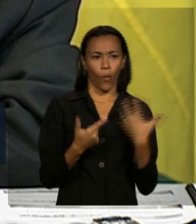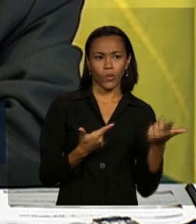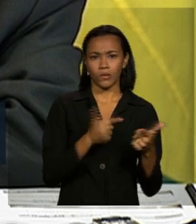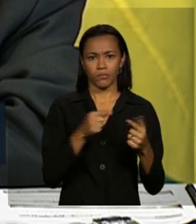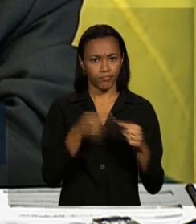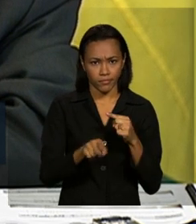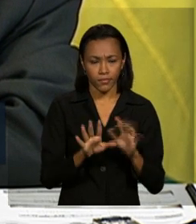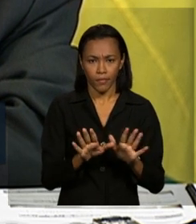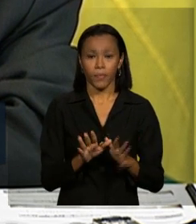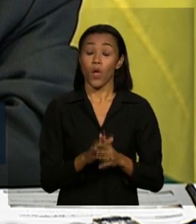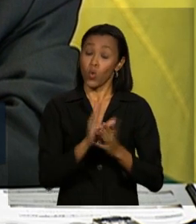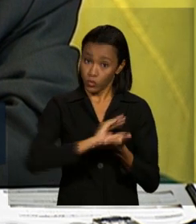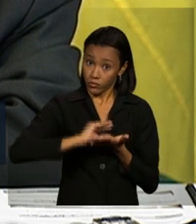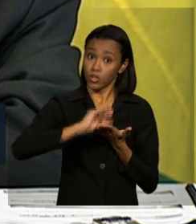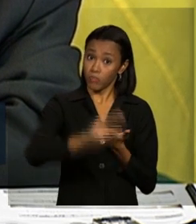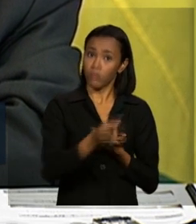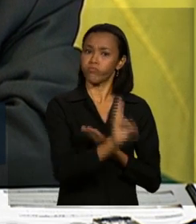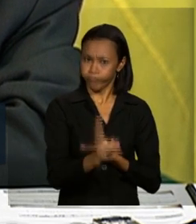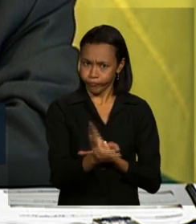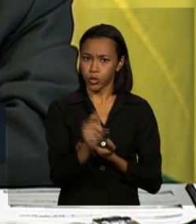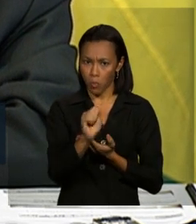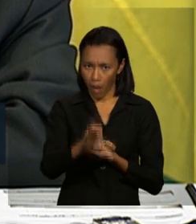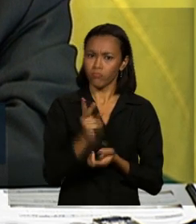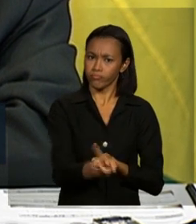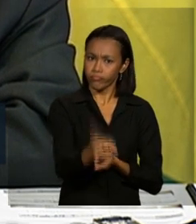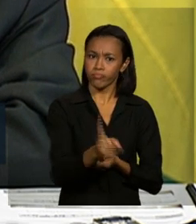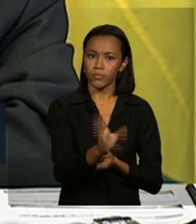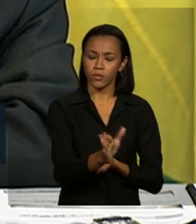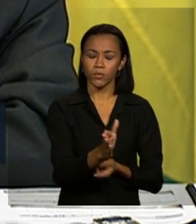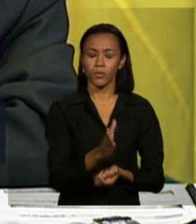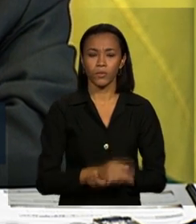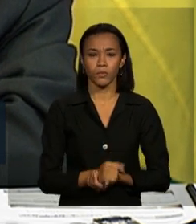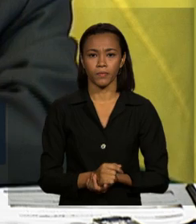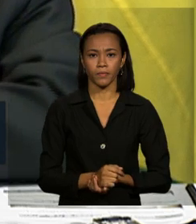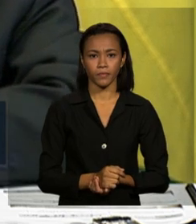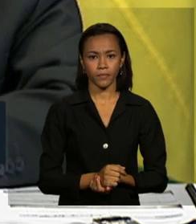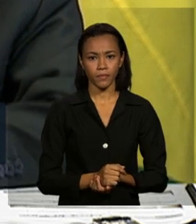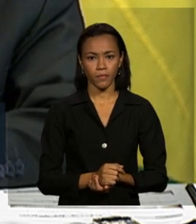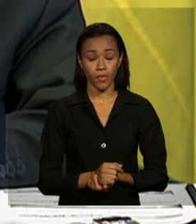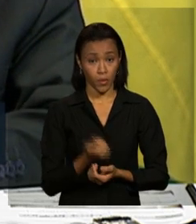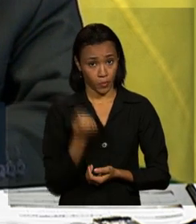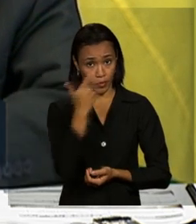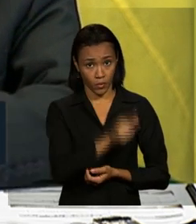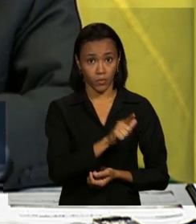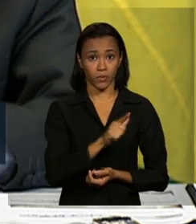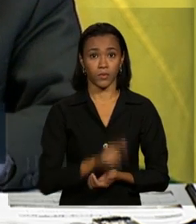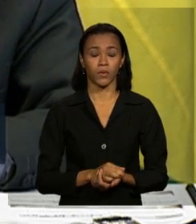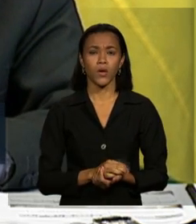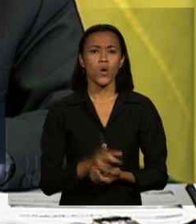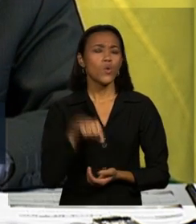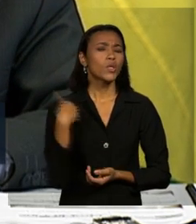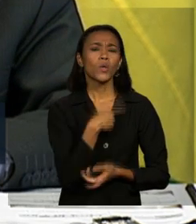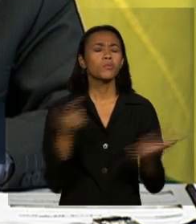coisa e outra os investimentos que já estão em curso eles terão eh eh continuidade por outro lado o que